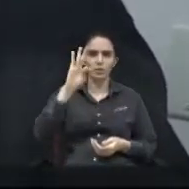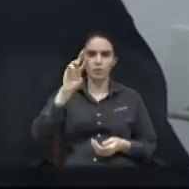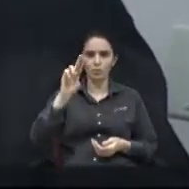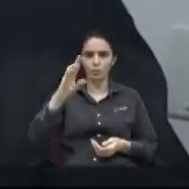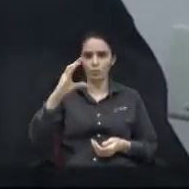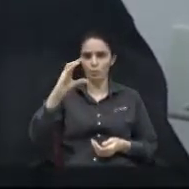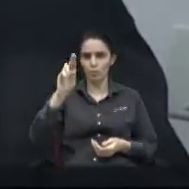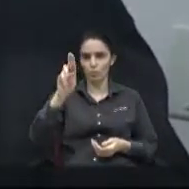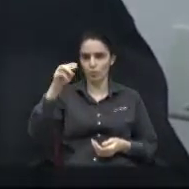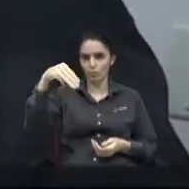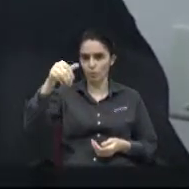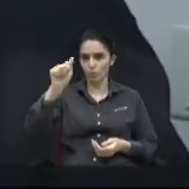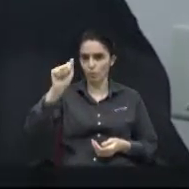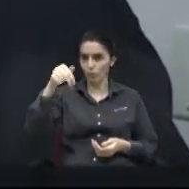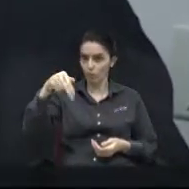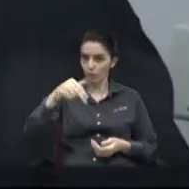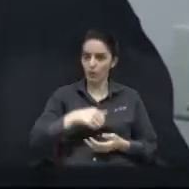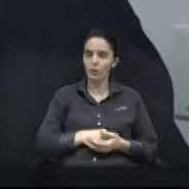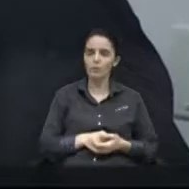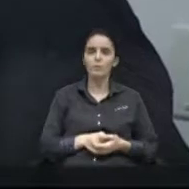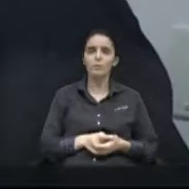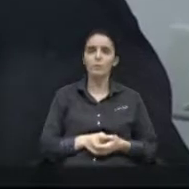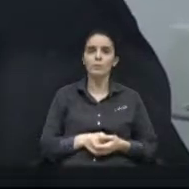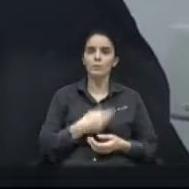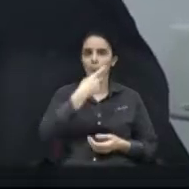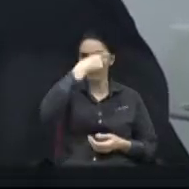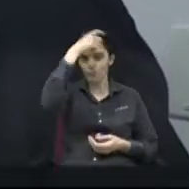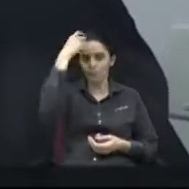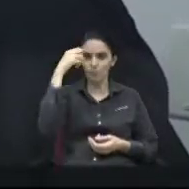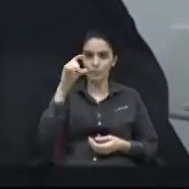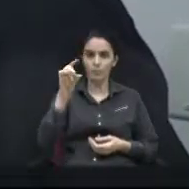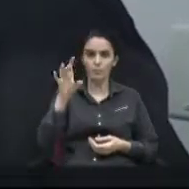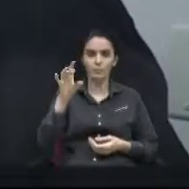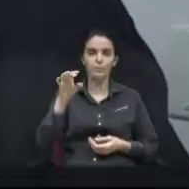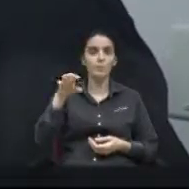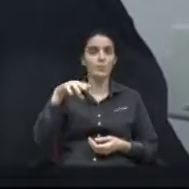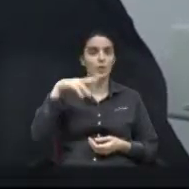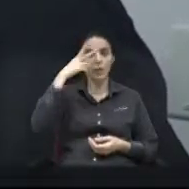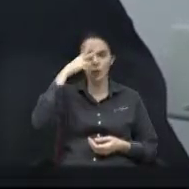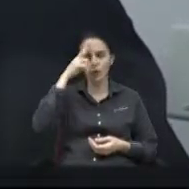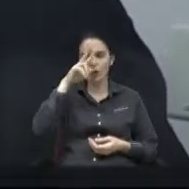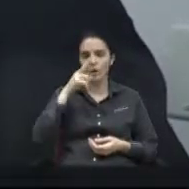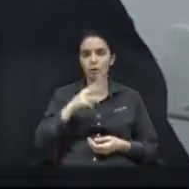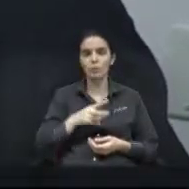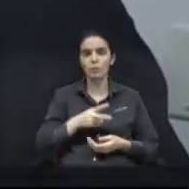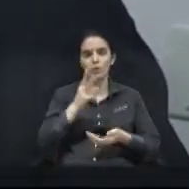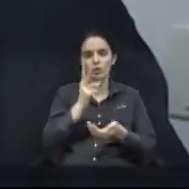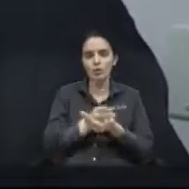me lembro todas as vezes que nós tivermos vai lutando